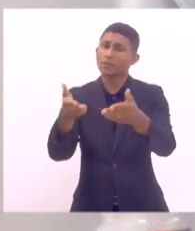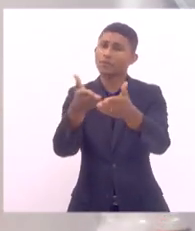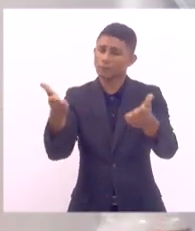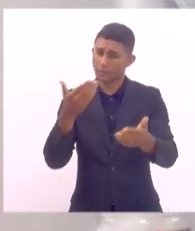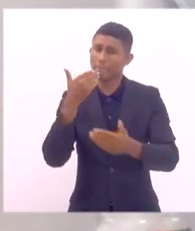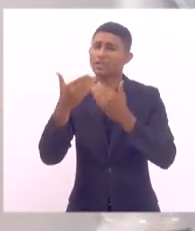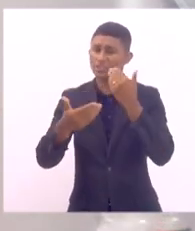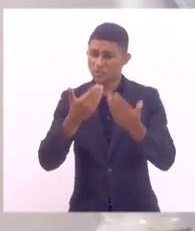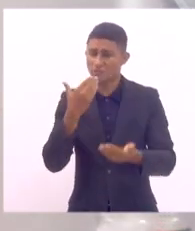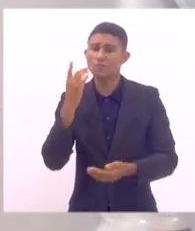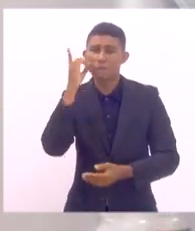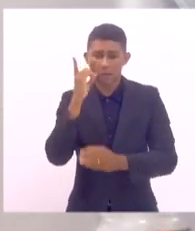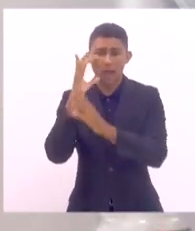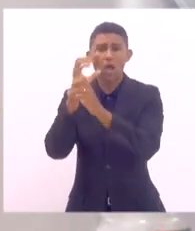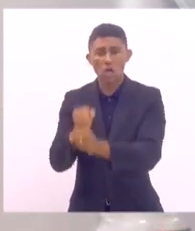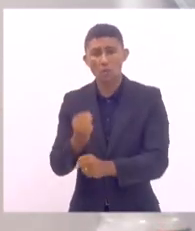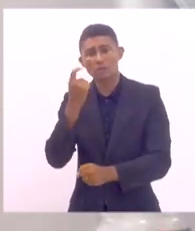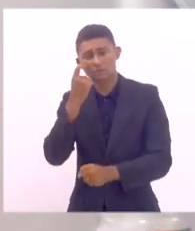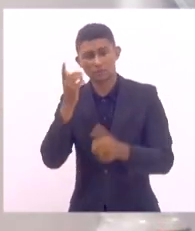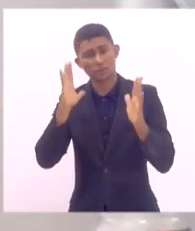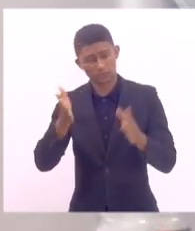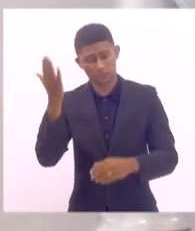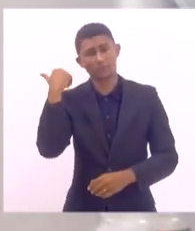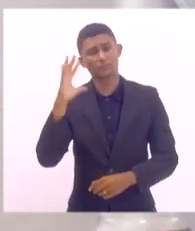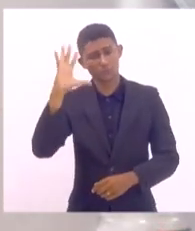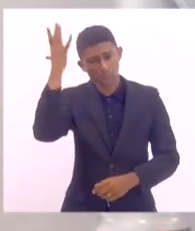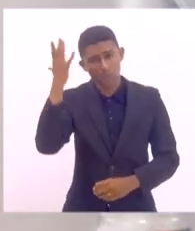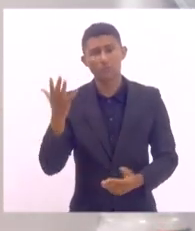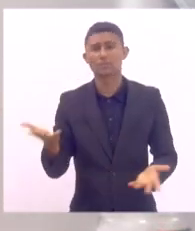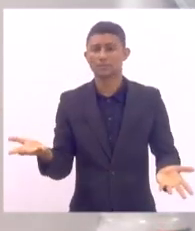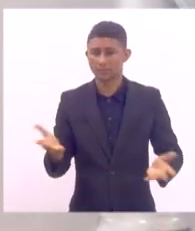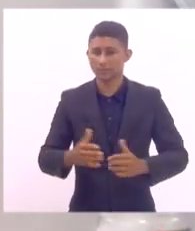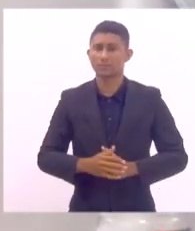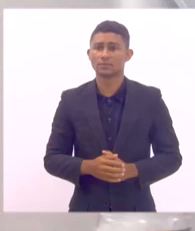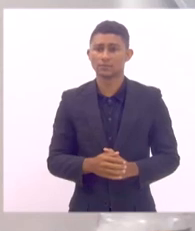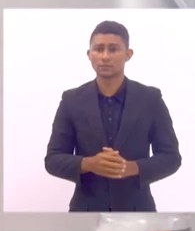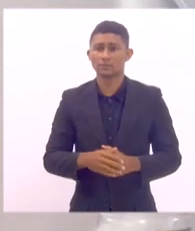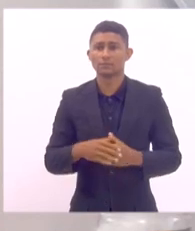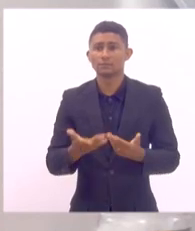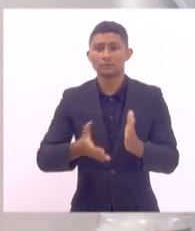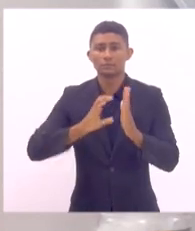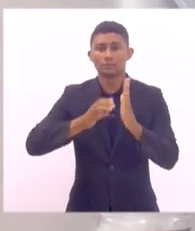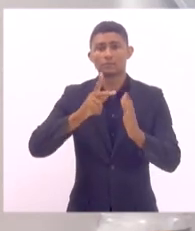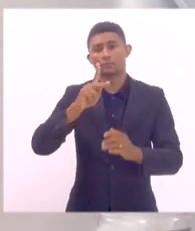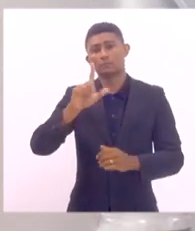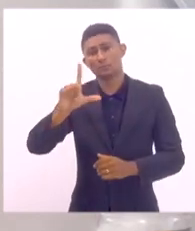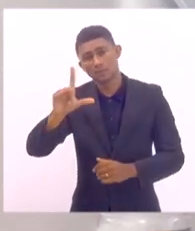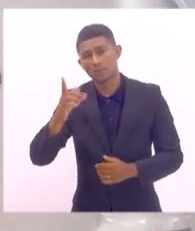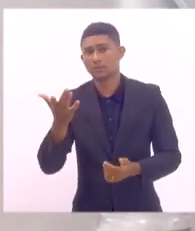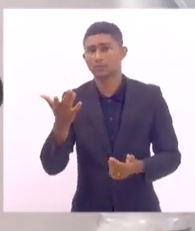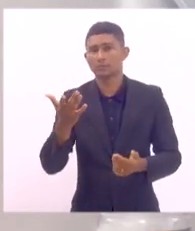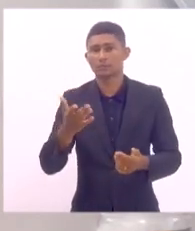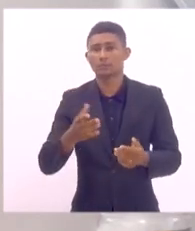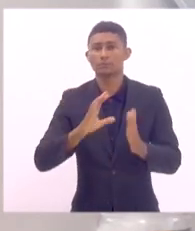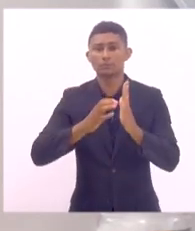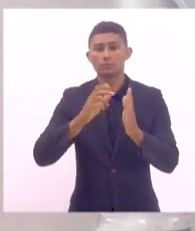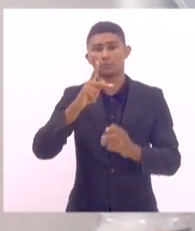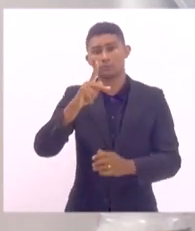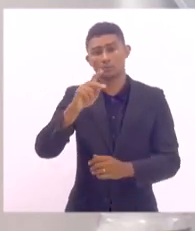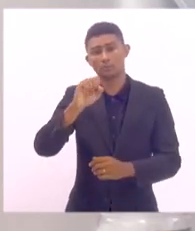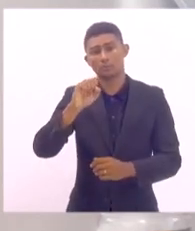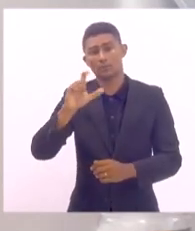verificação. Não. Não teve? Não teve? Não, perdão, não é o PL, mas teve o PSL